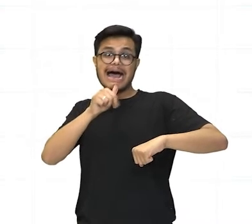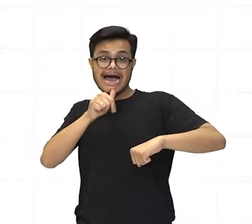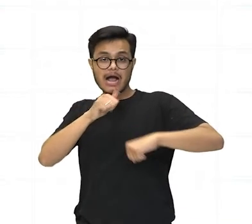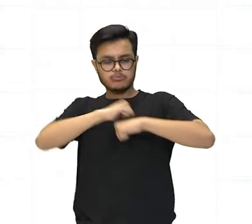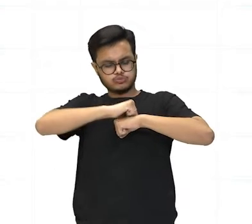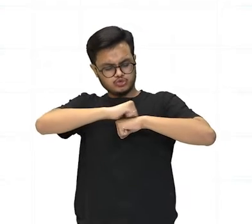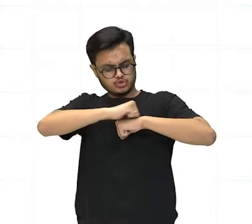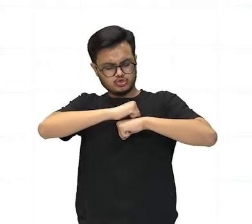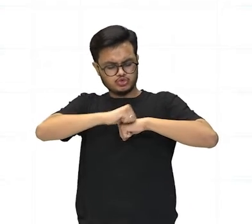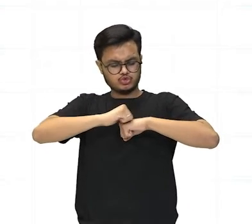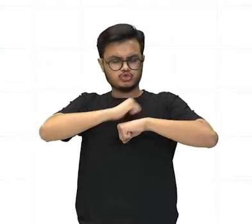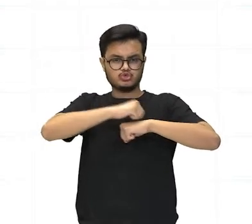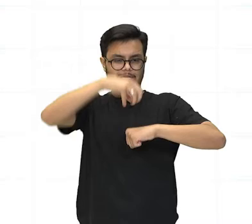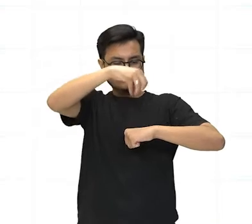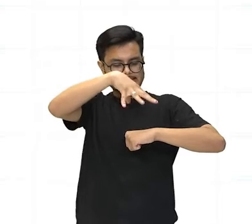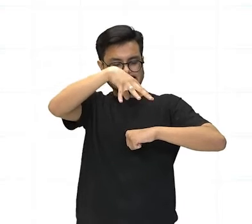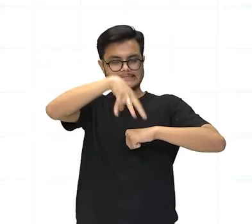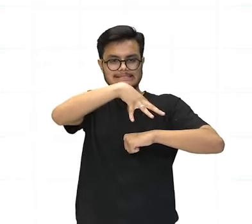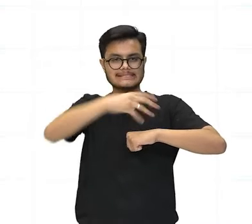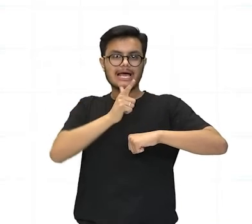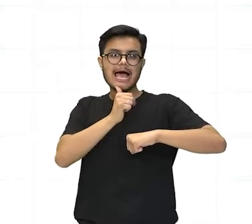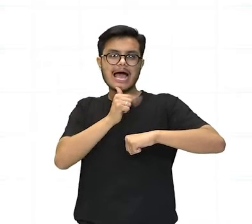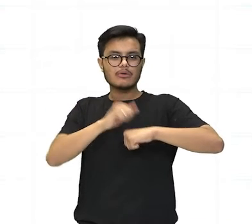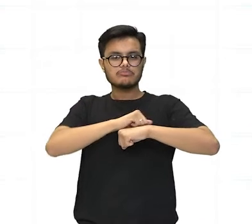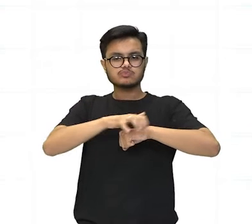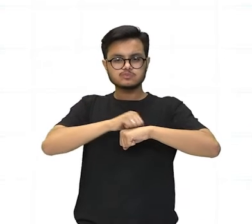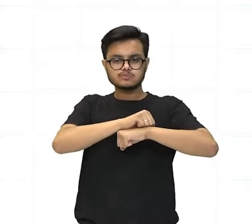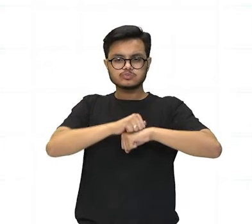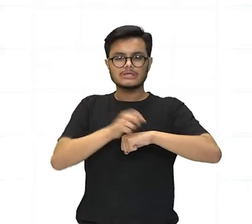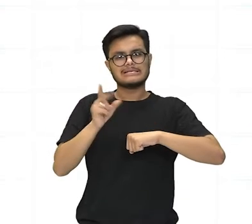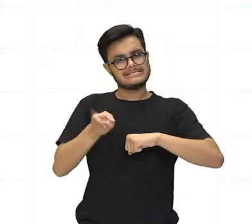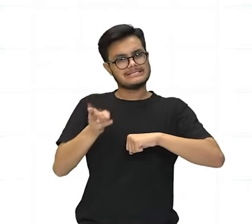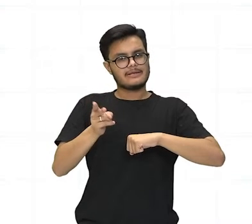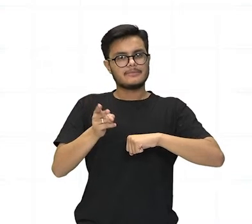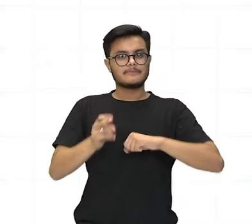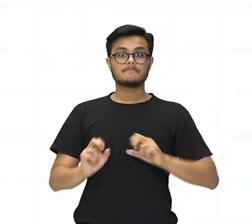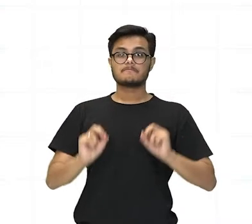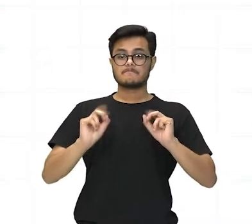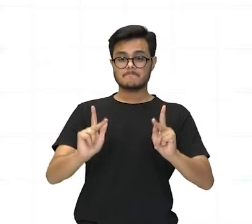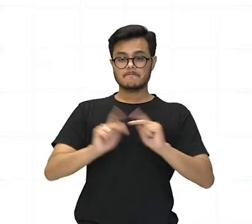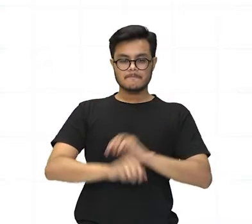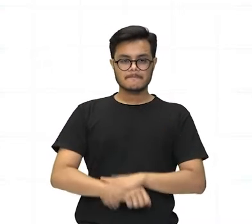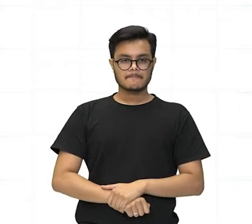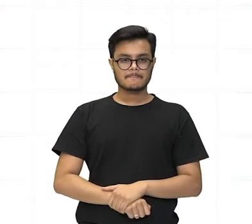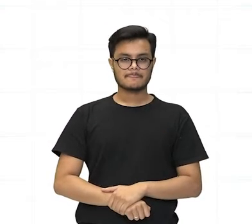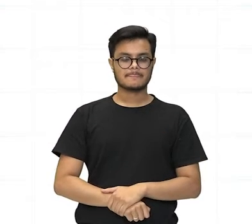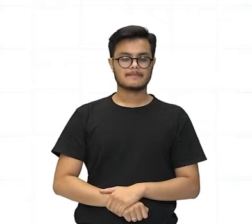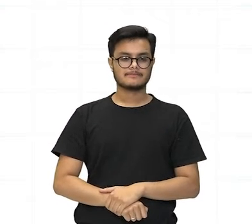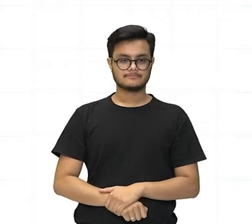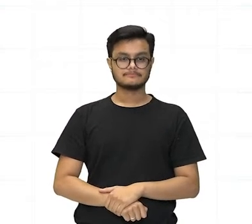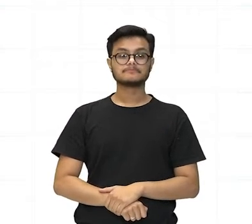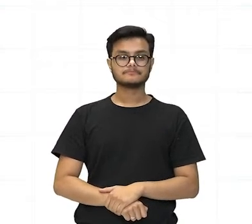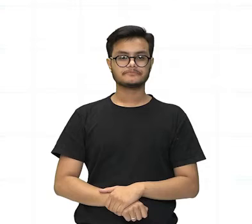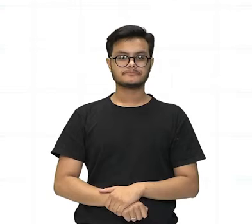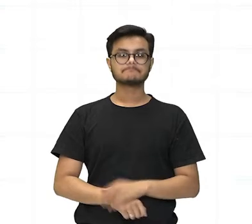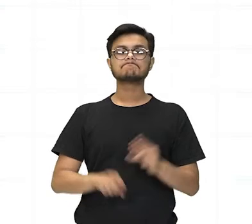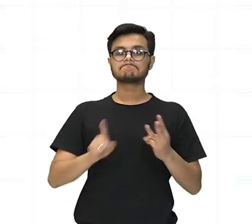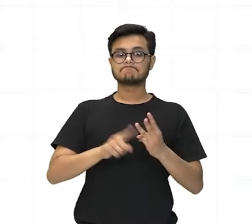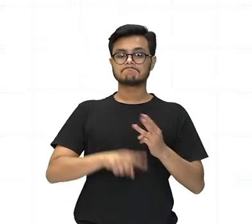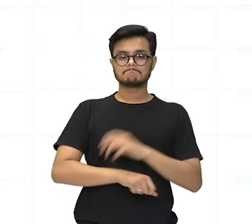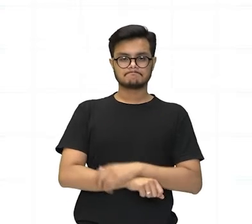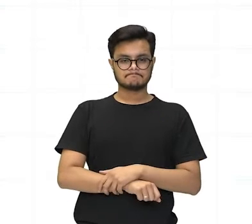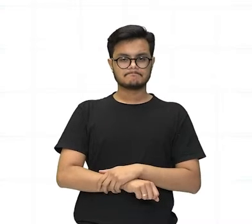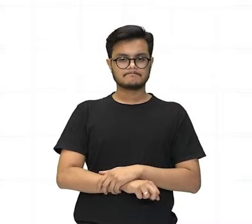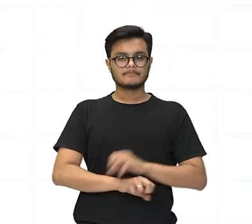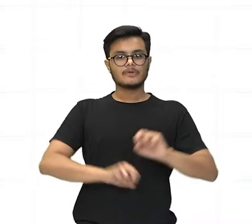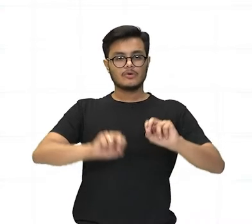e sabão. Olha a água e sabão aí, ó, dupla perfeita. No terceiro passo, caso a